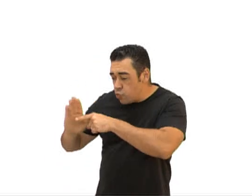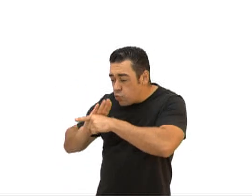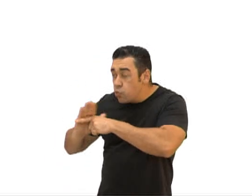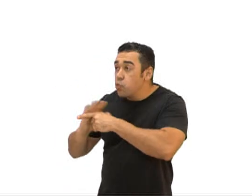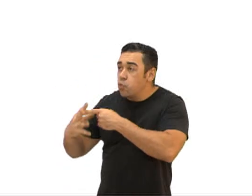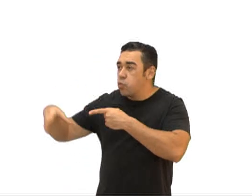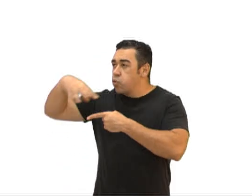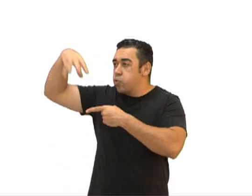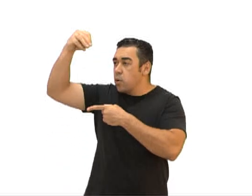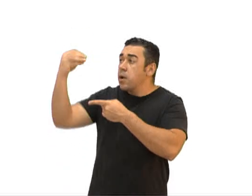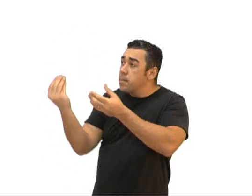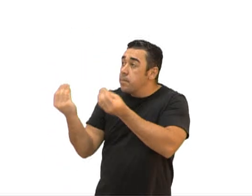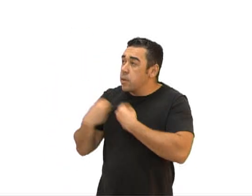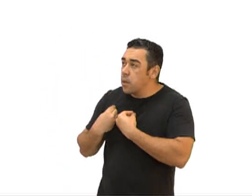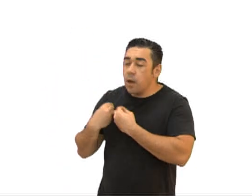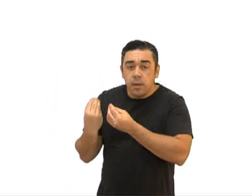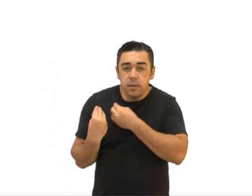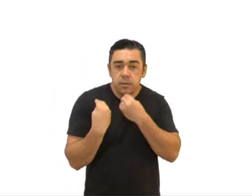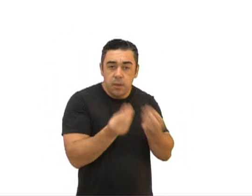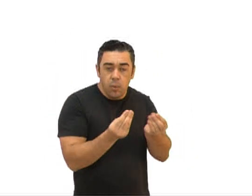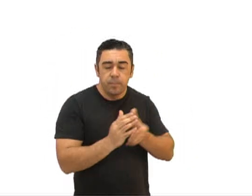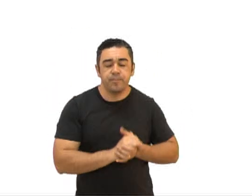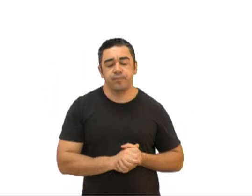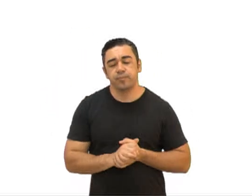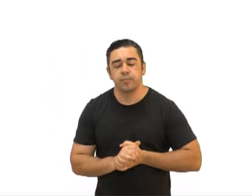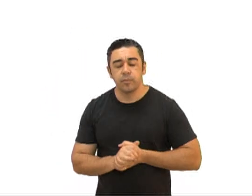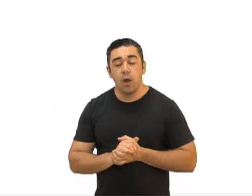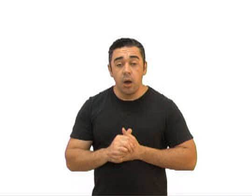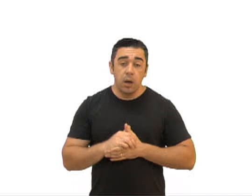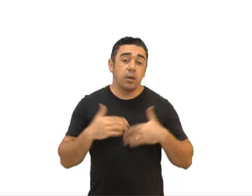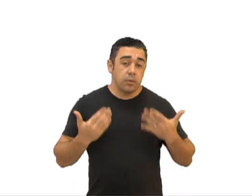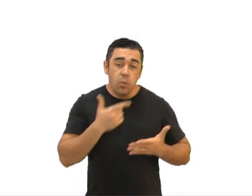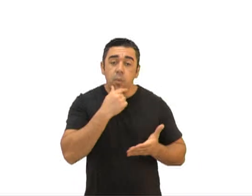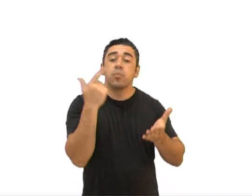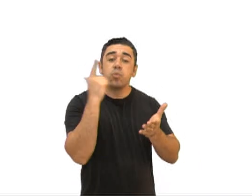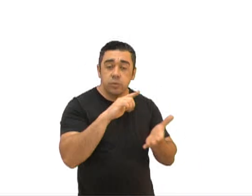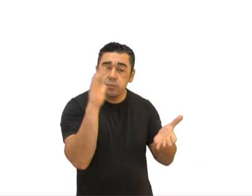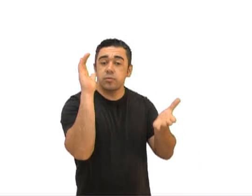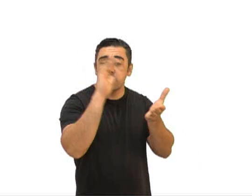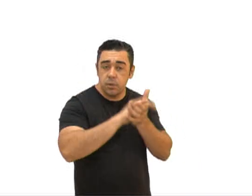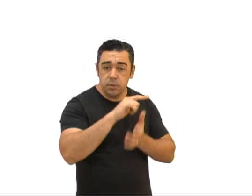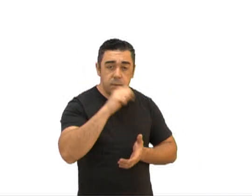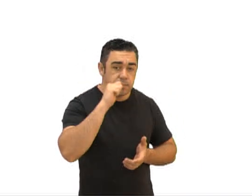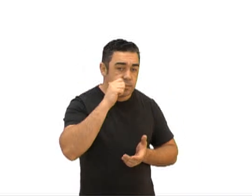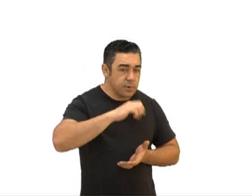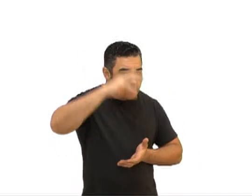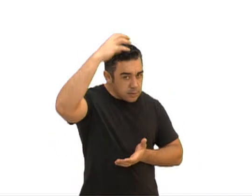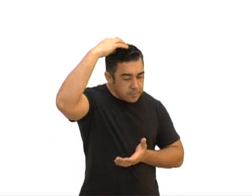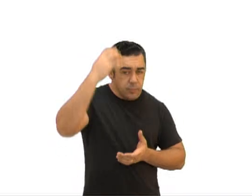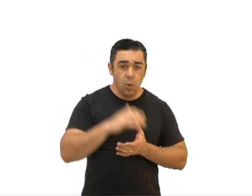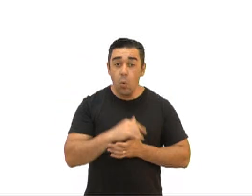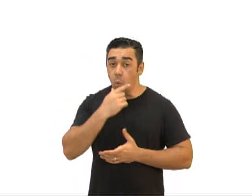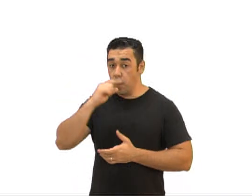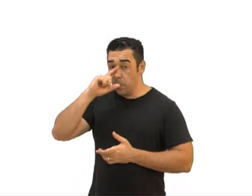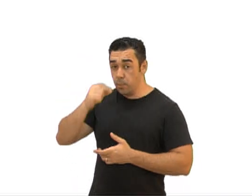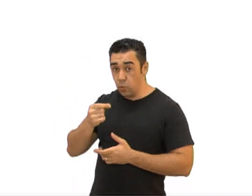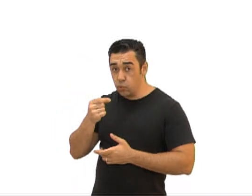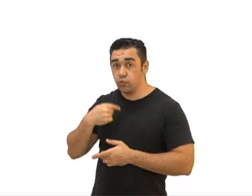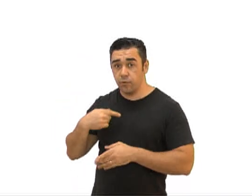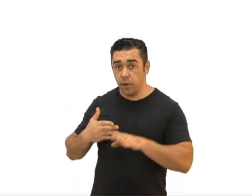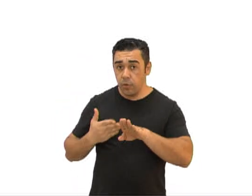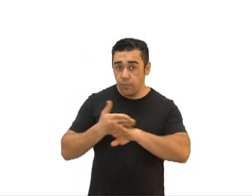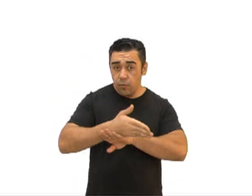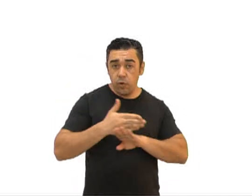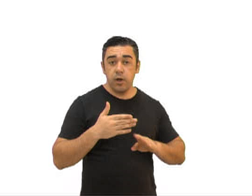O bruxo, vendo Aladim rico e casado com uma princesa, quis se vingar. Disfarçou-se de vendedor de lâmpadas e foi